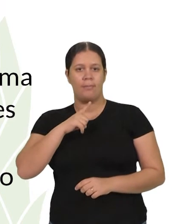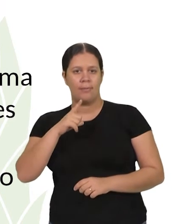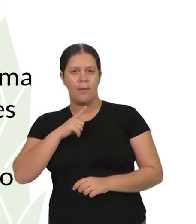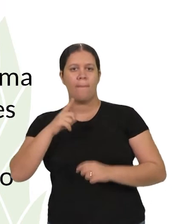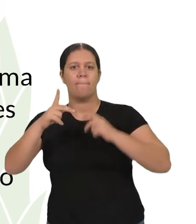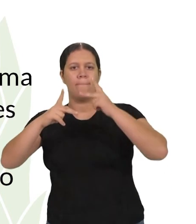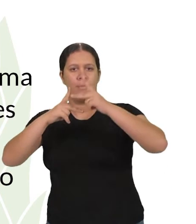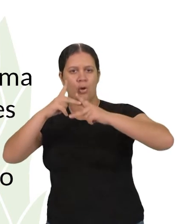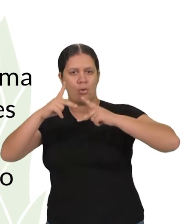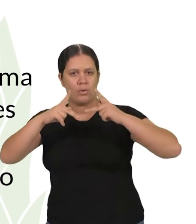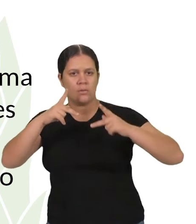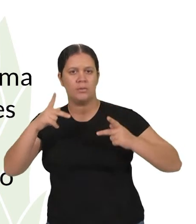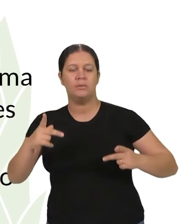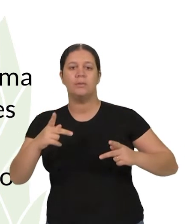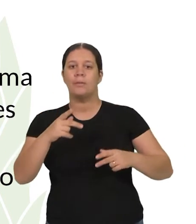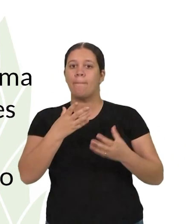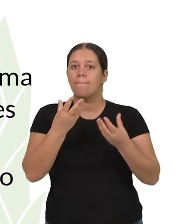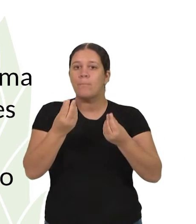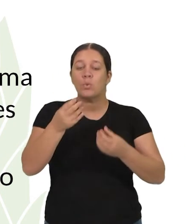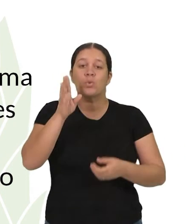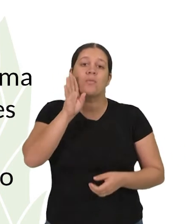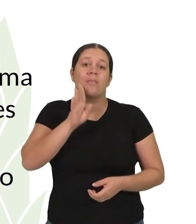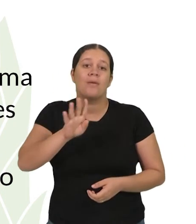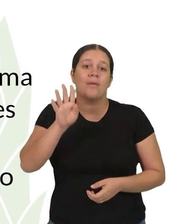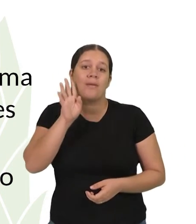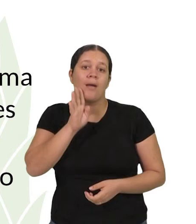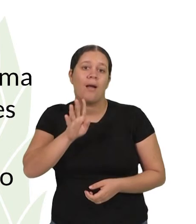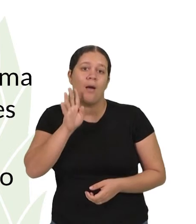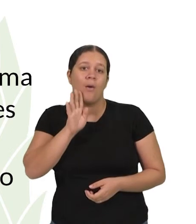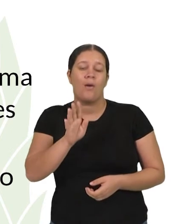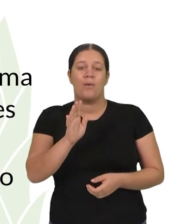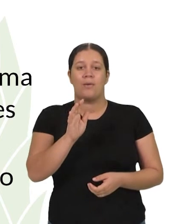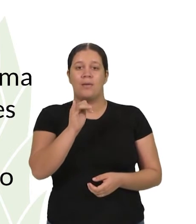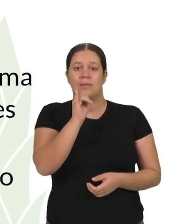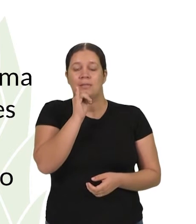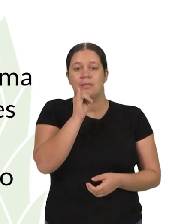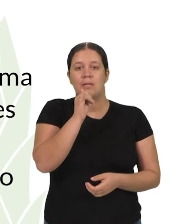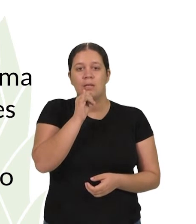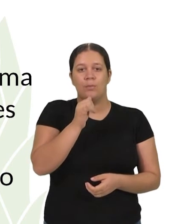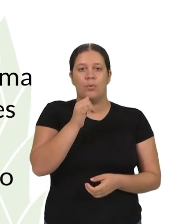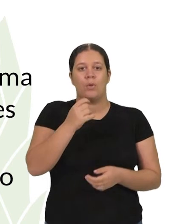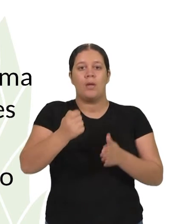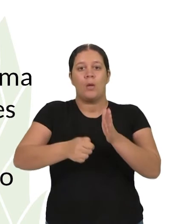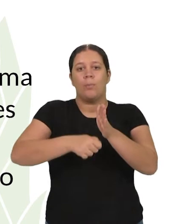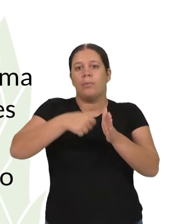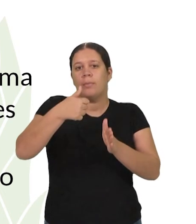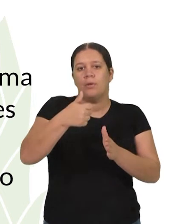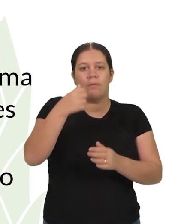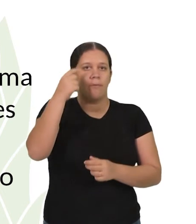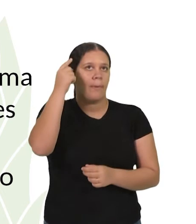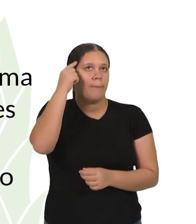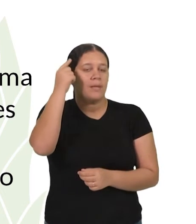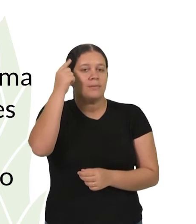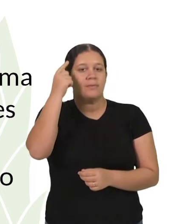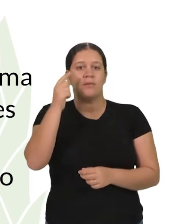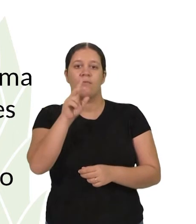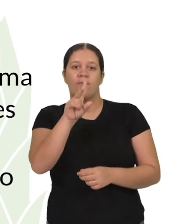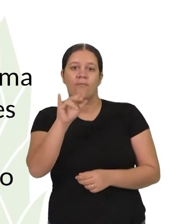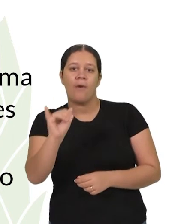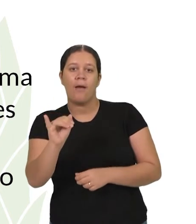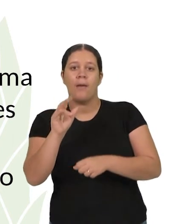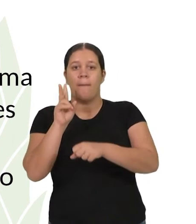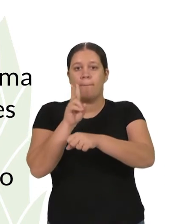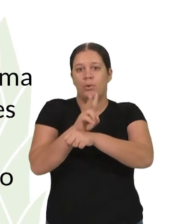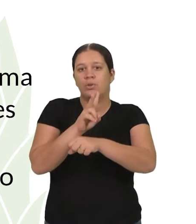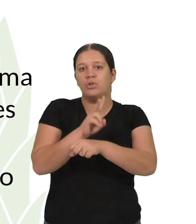glicoproteína, glicolipídios e tem uma função muito legal porque, por exemplo, o glicocálix, primeiro você pode pensar que ela vai